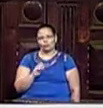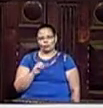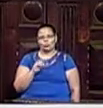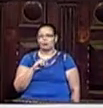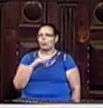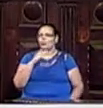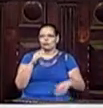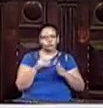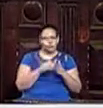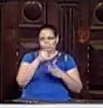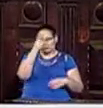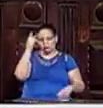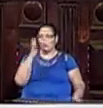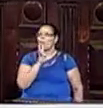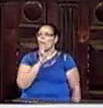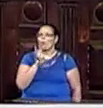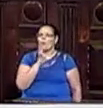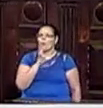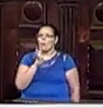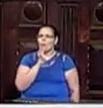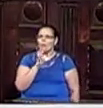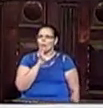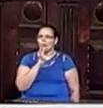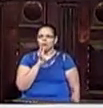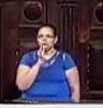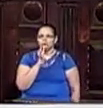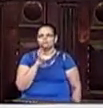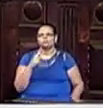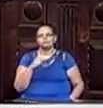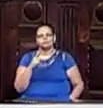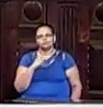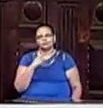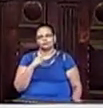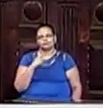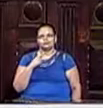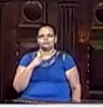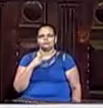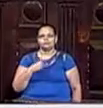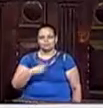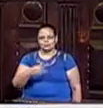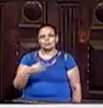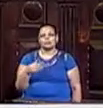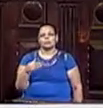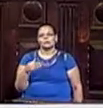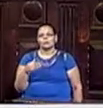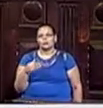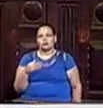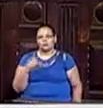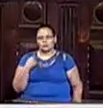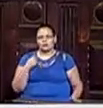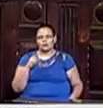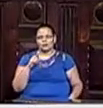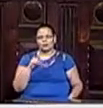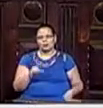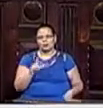Todos conhecem. Recentemente, numa das operações derivadas da Lava